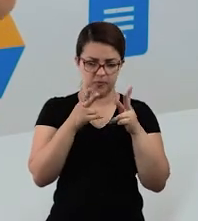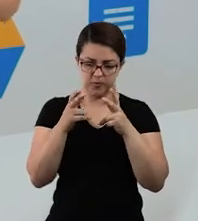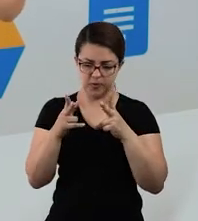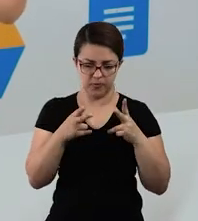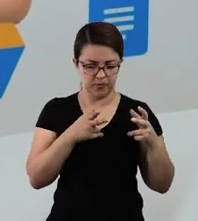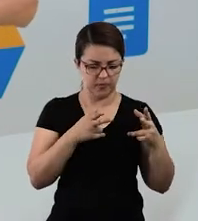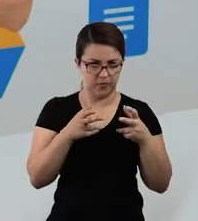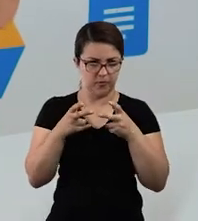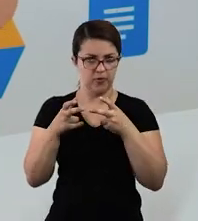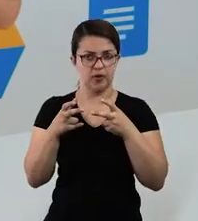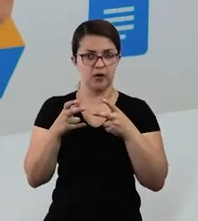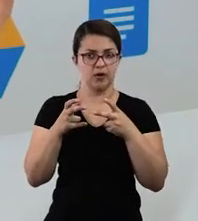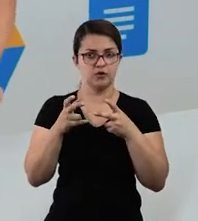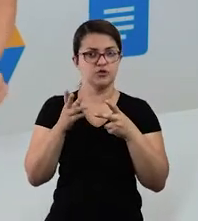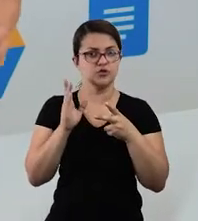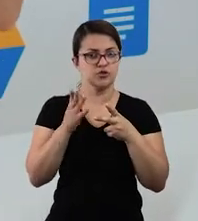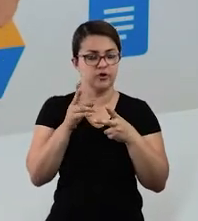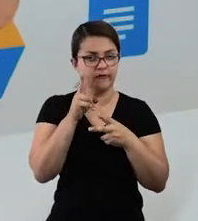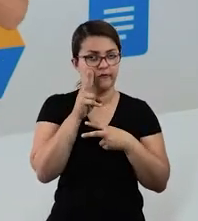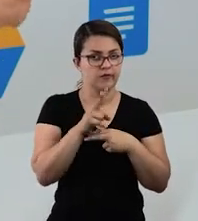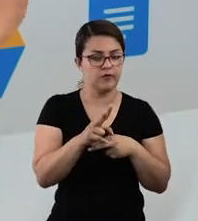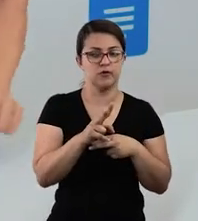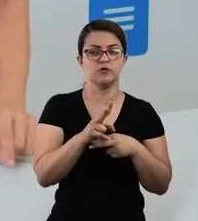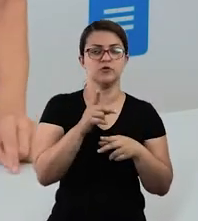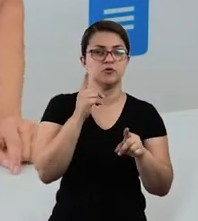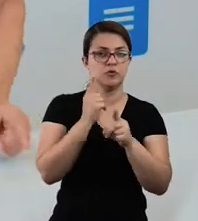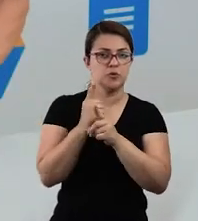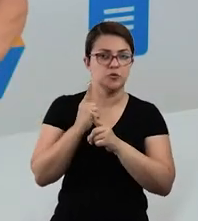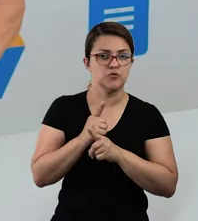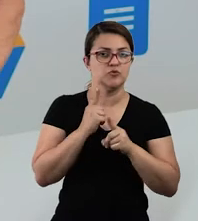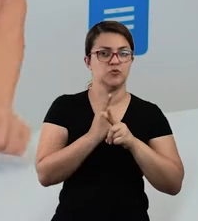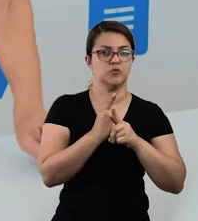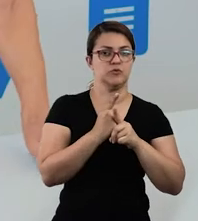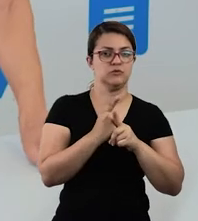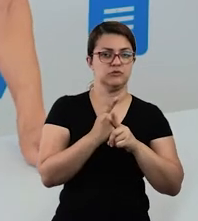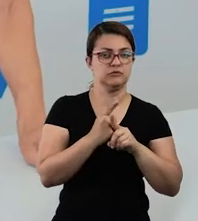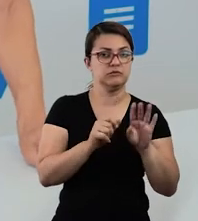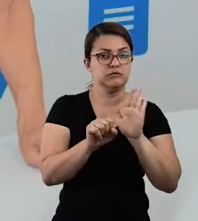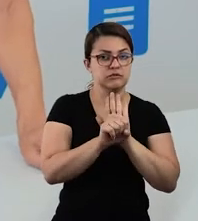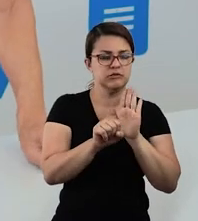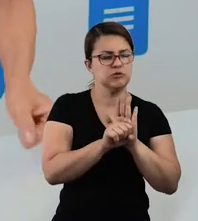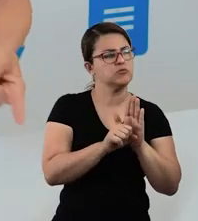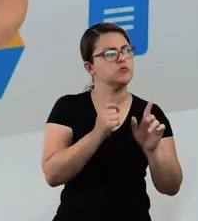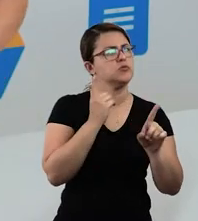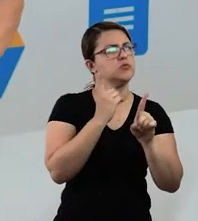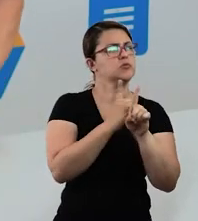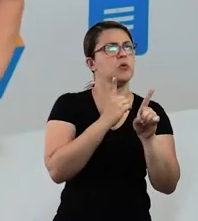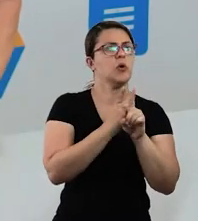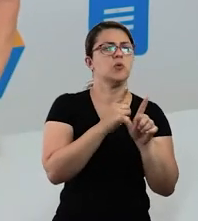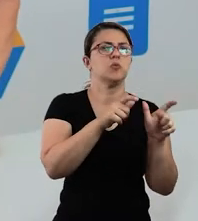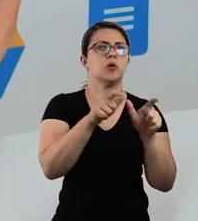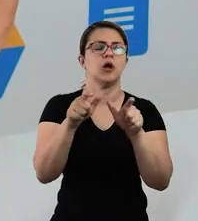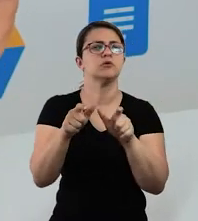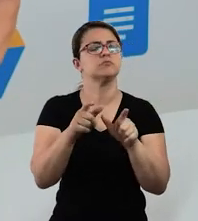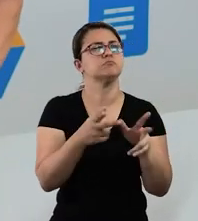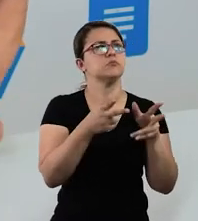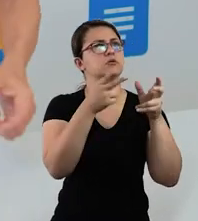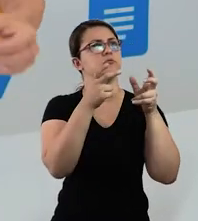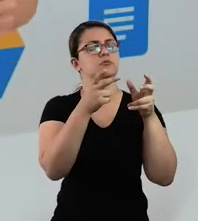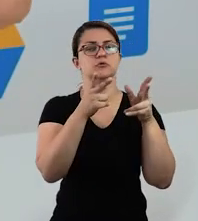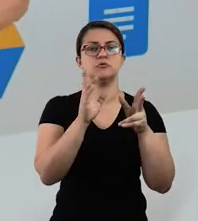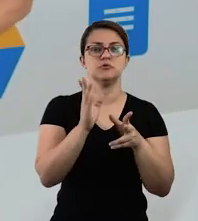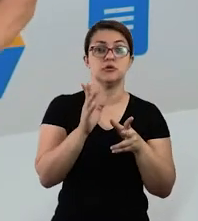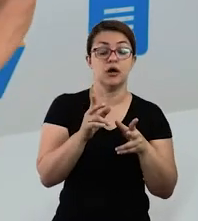você observar, você já se deparou, você já encontrou esses ícones em alguns lugares e vale a pena dar uma